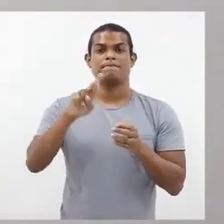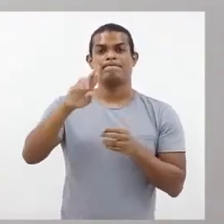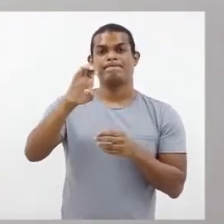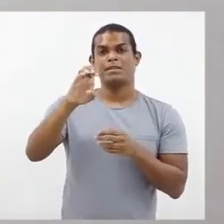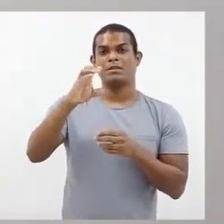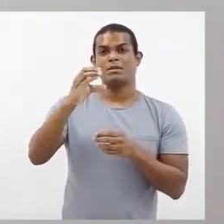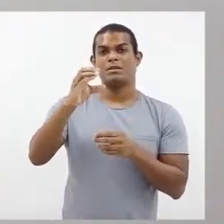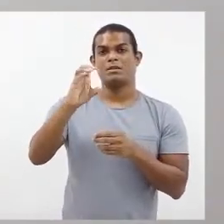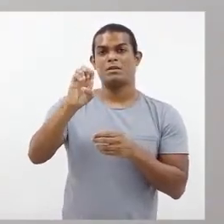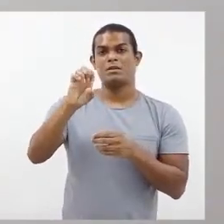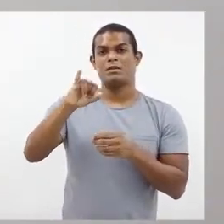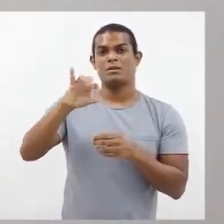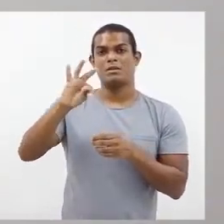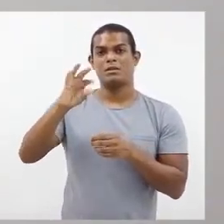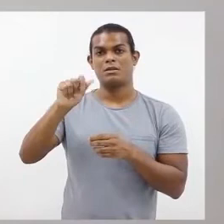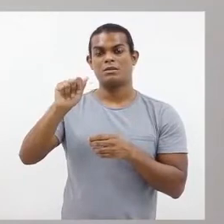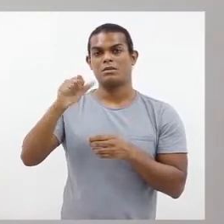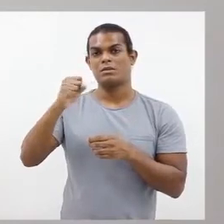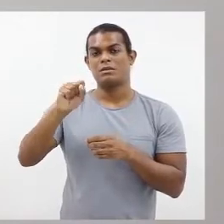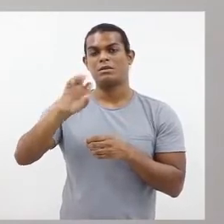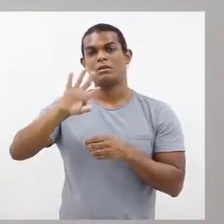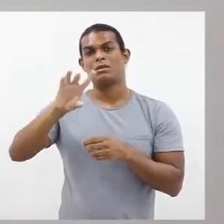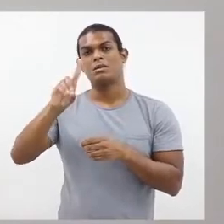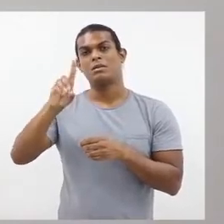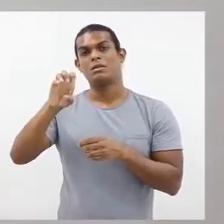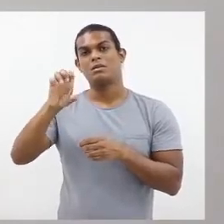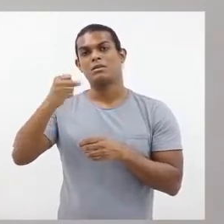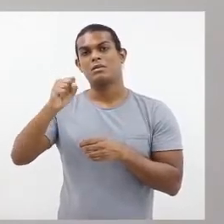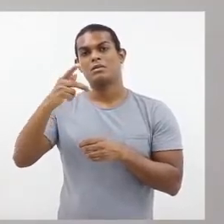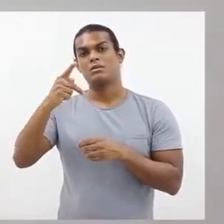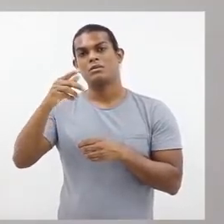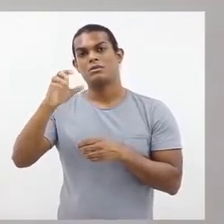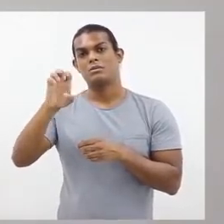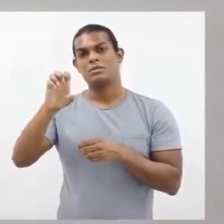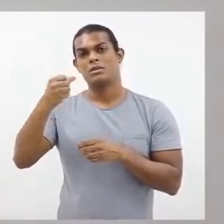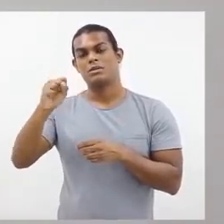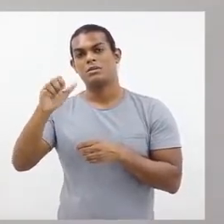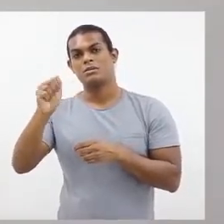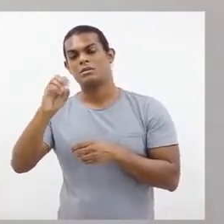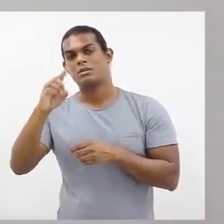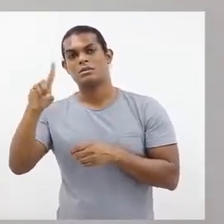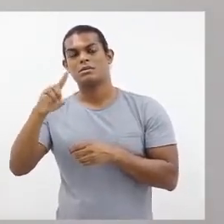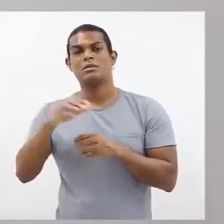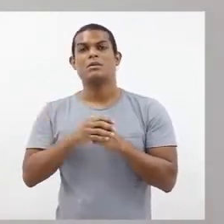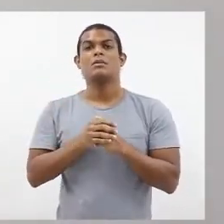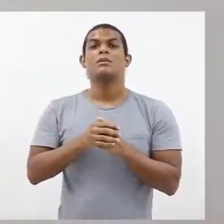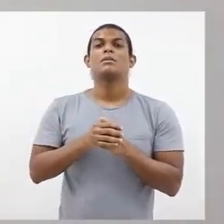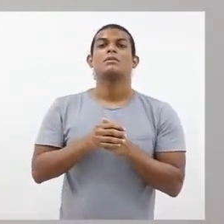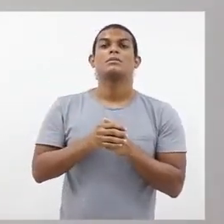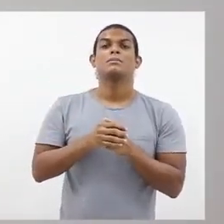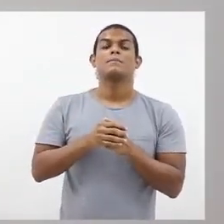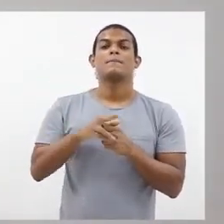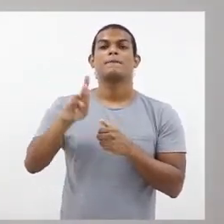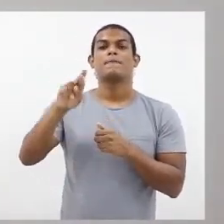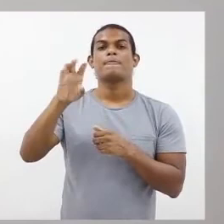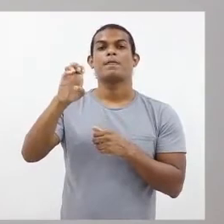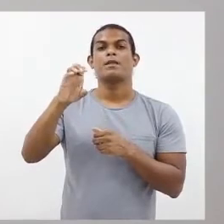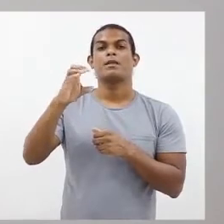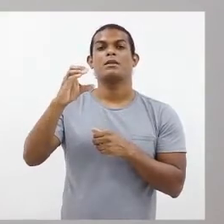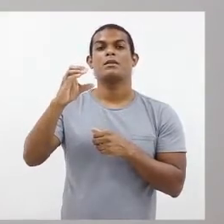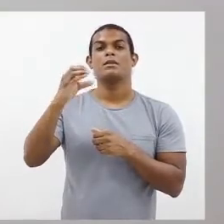receitas e despesas. As receitas, em geral, elas geram aumento do benefício econômico e